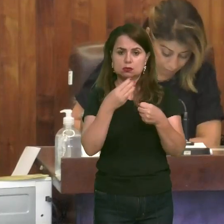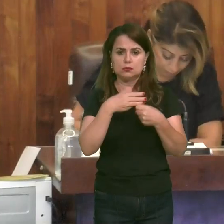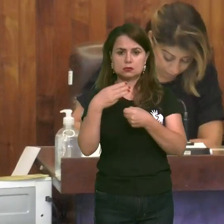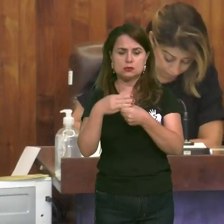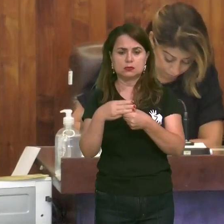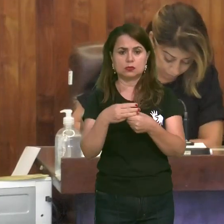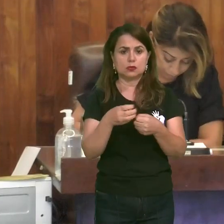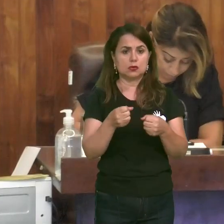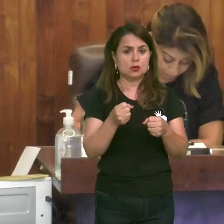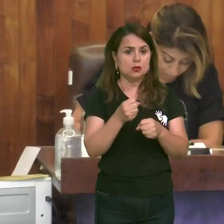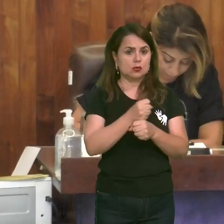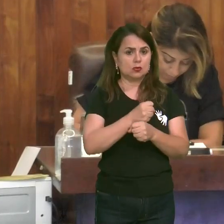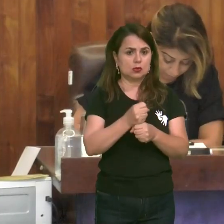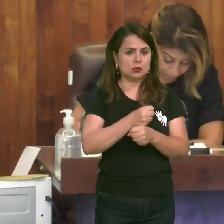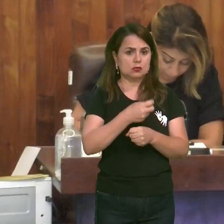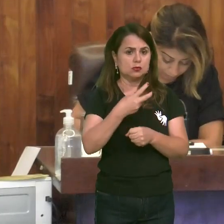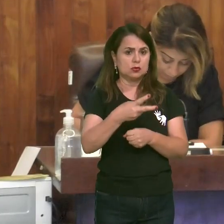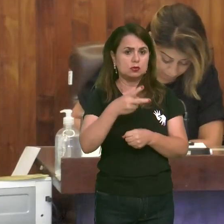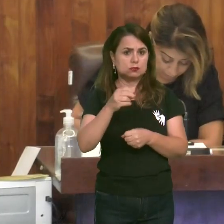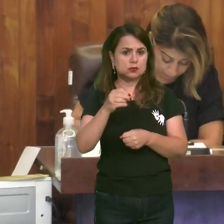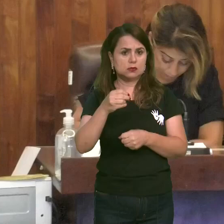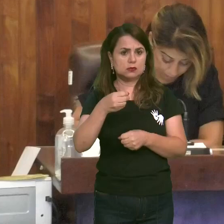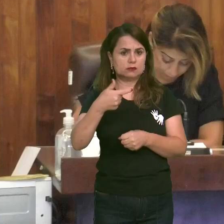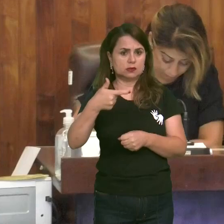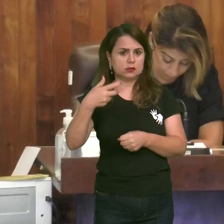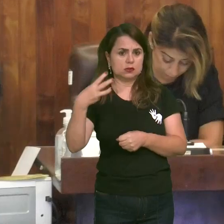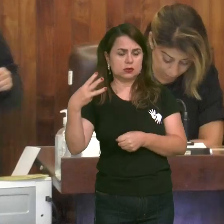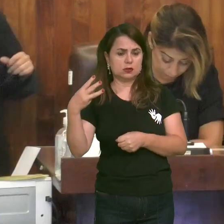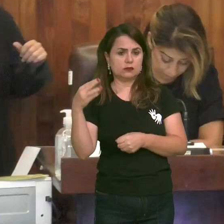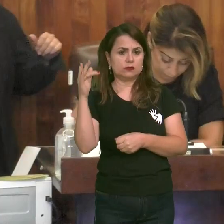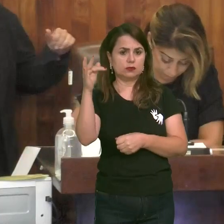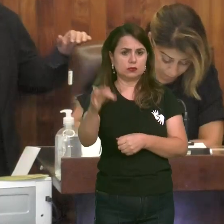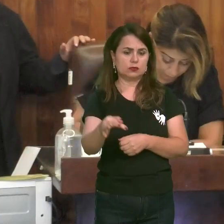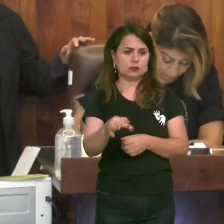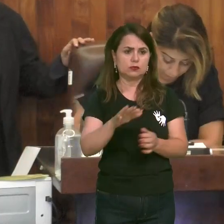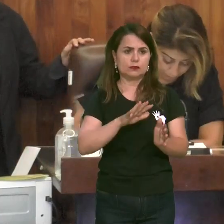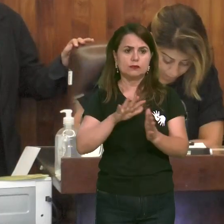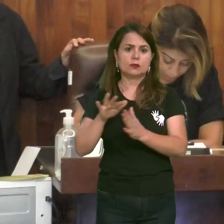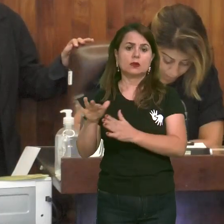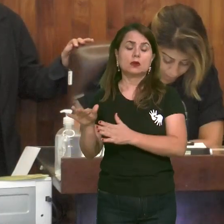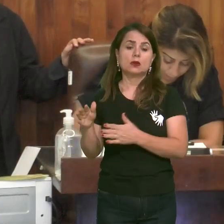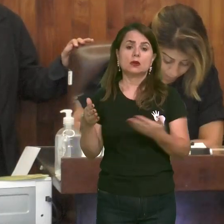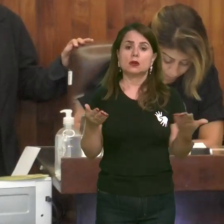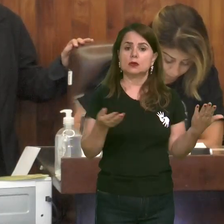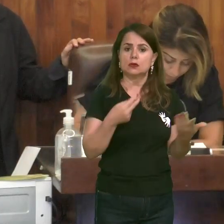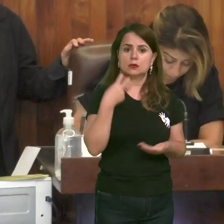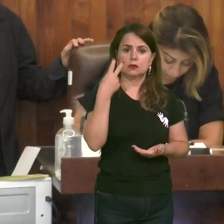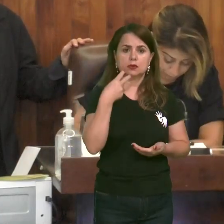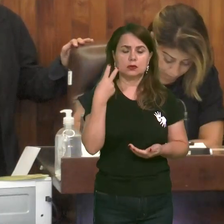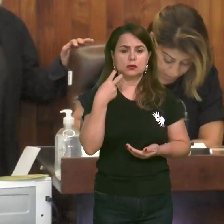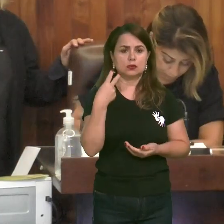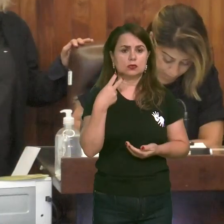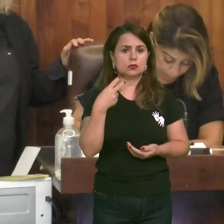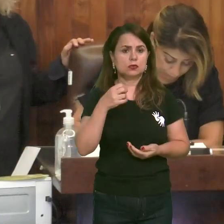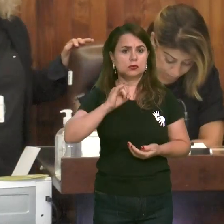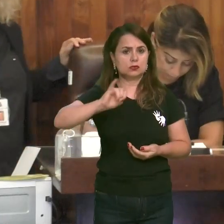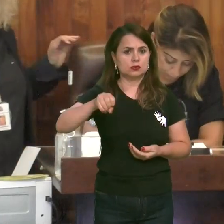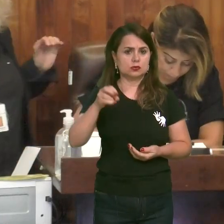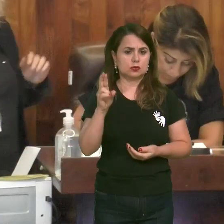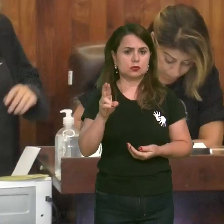2023 ainda na reserva de tempo Vereador Júlio Moraes dispõe de 54 minutos